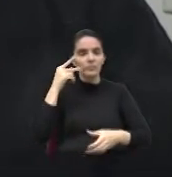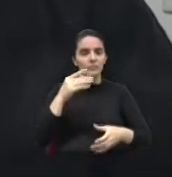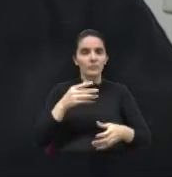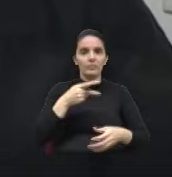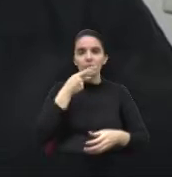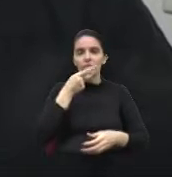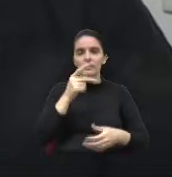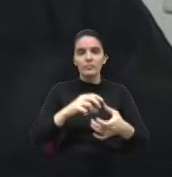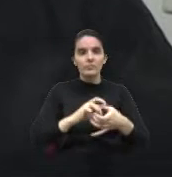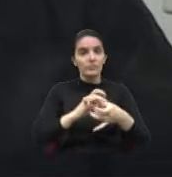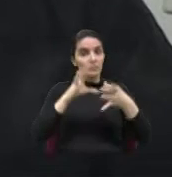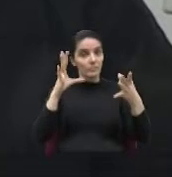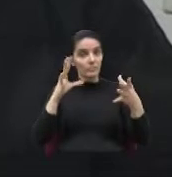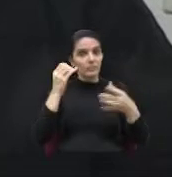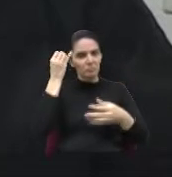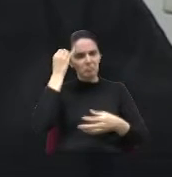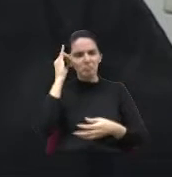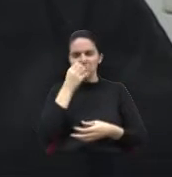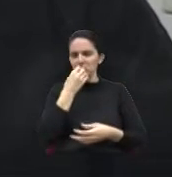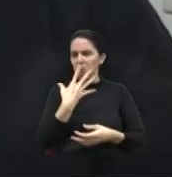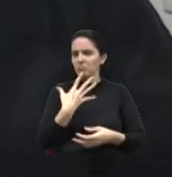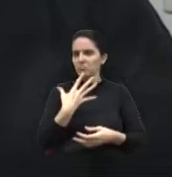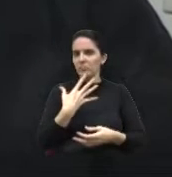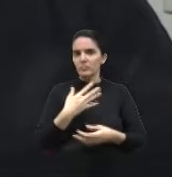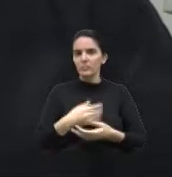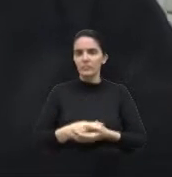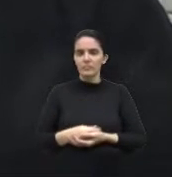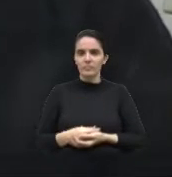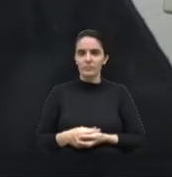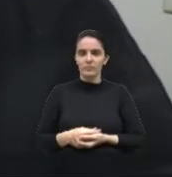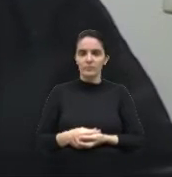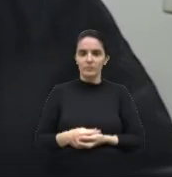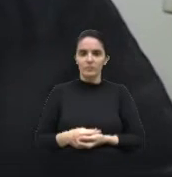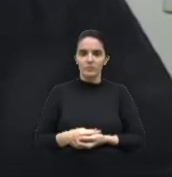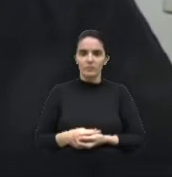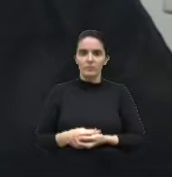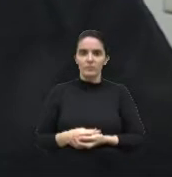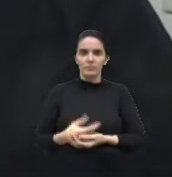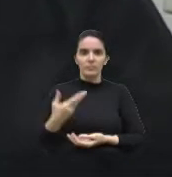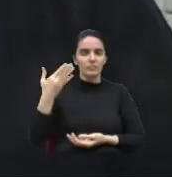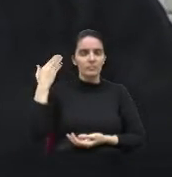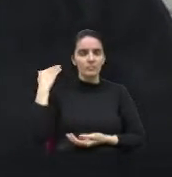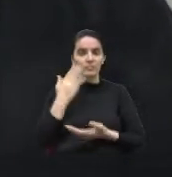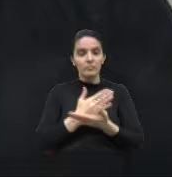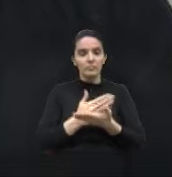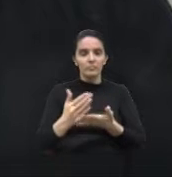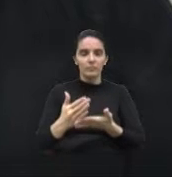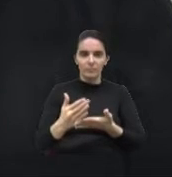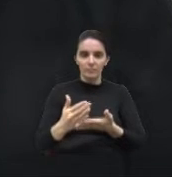ideia, ela é muito boa, e eu vejo que desde os inícios, quando nós assumimos